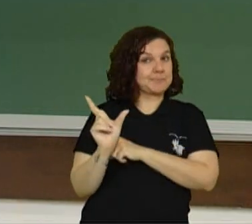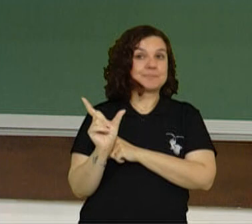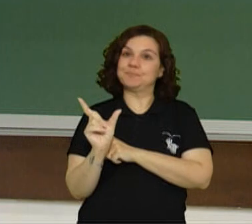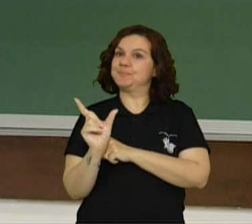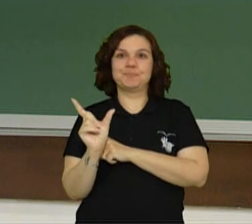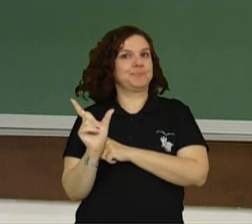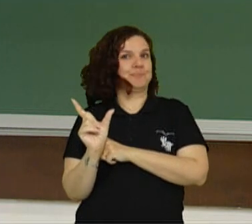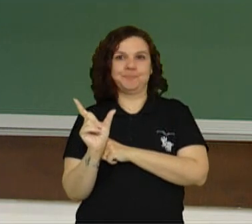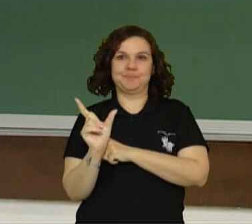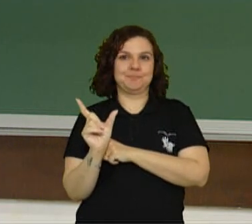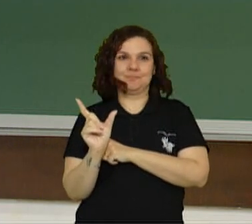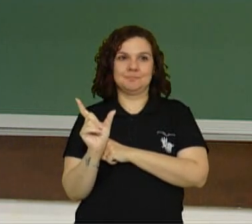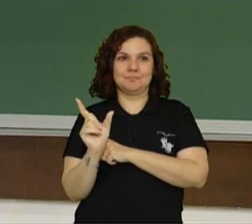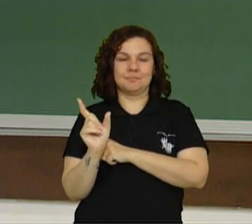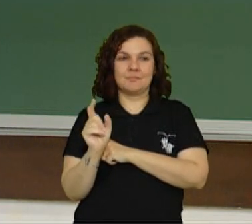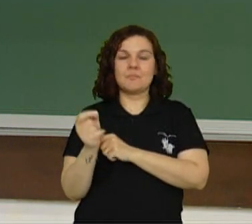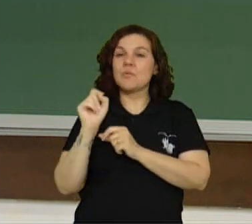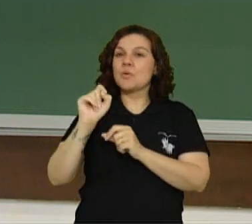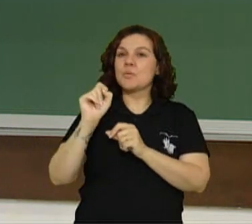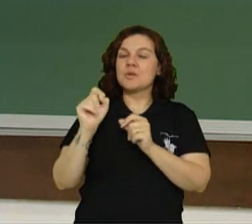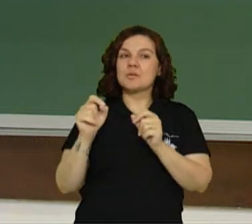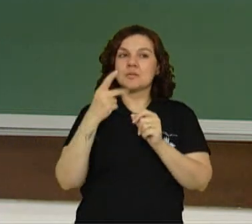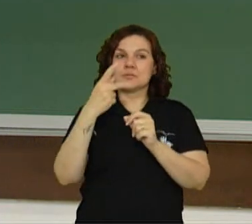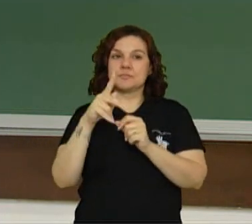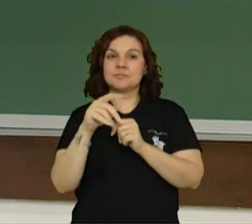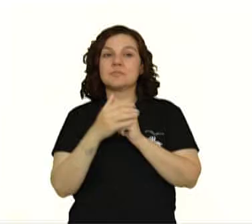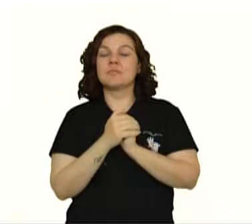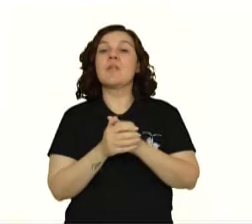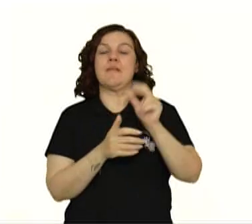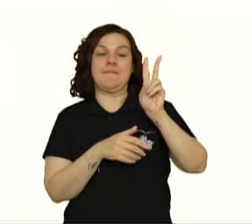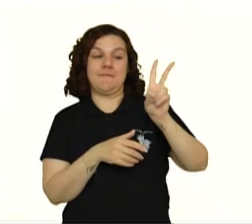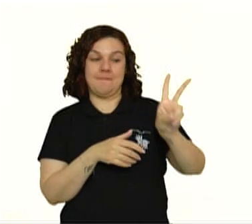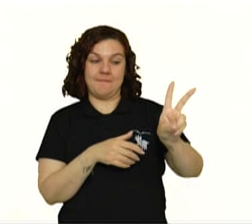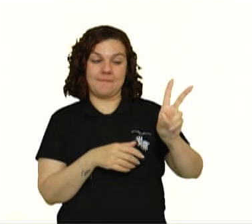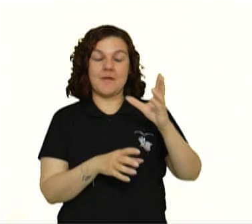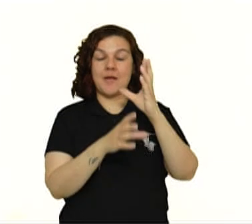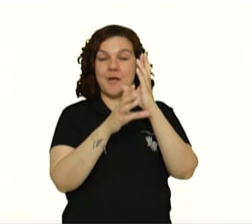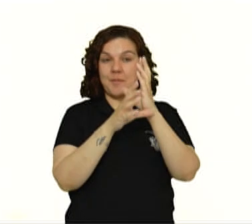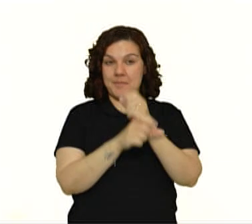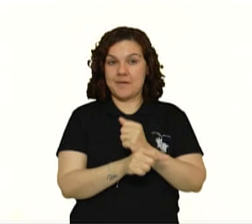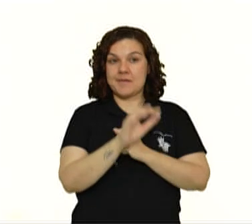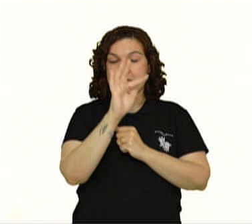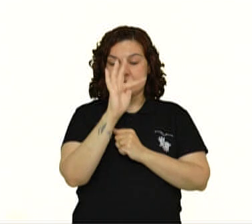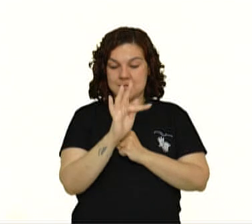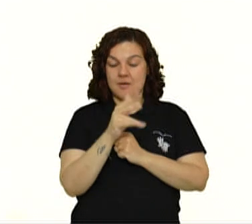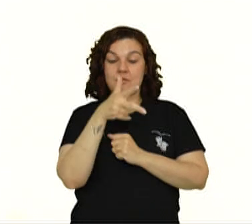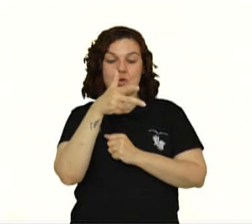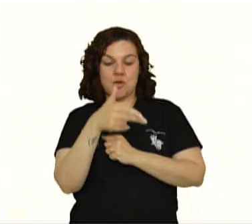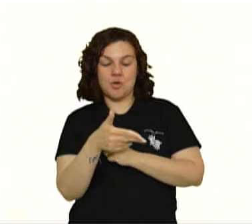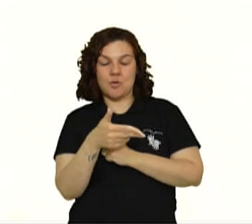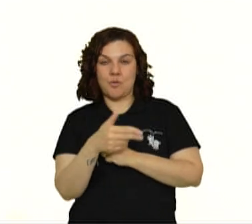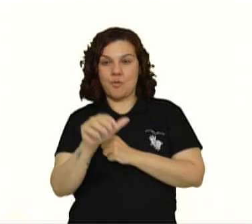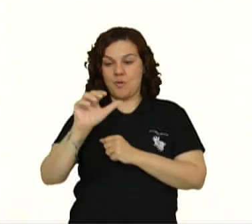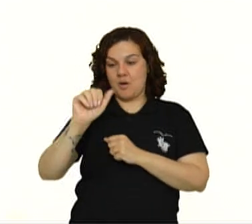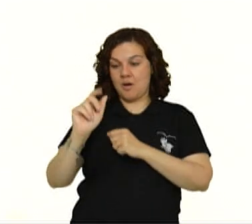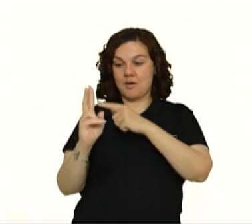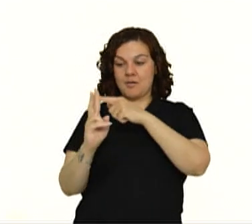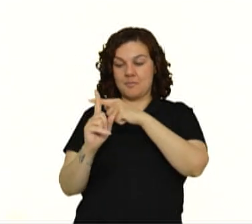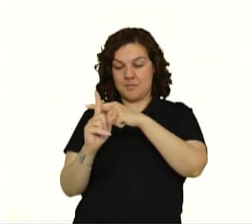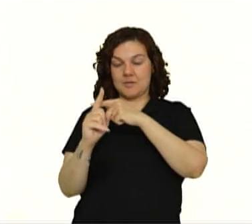maneira. O que vem escrito para você? Vértices mais faces igual aresta mais